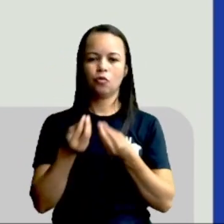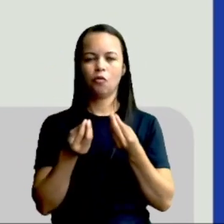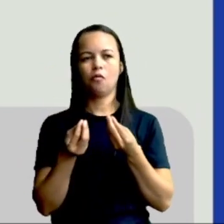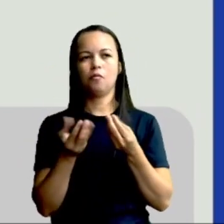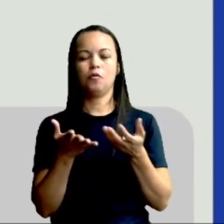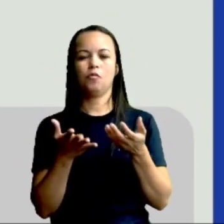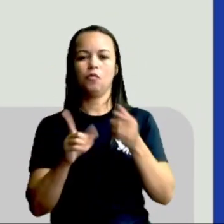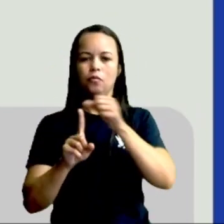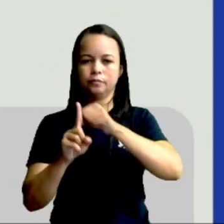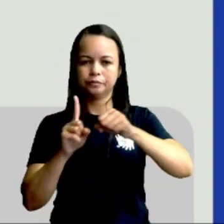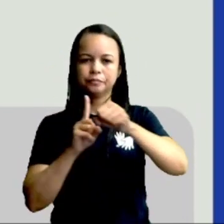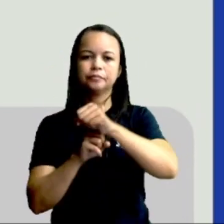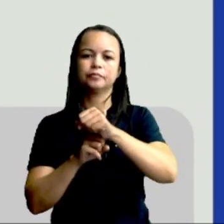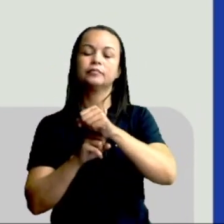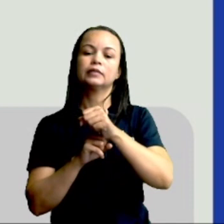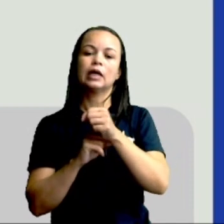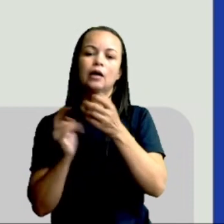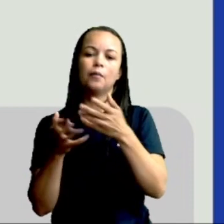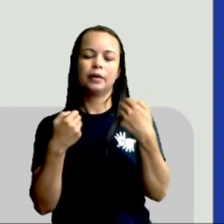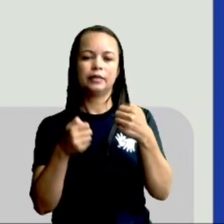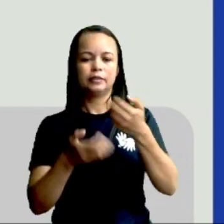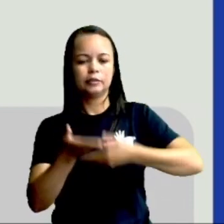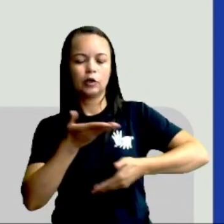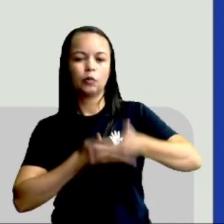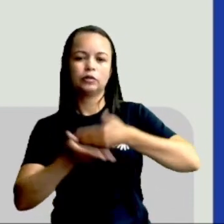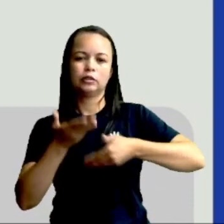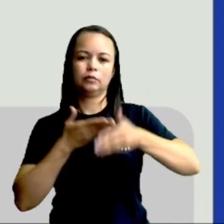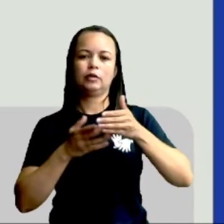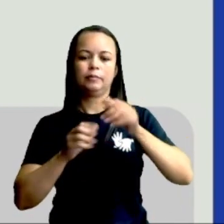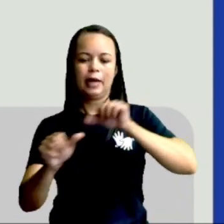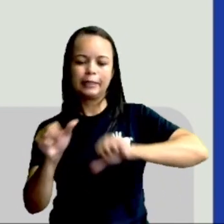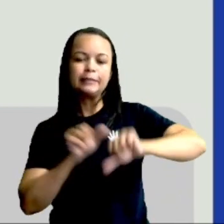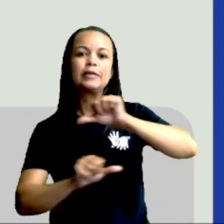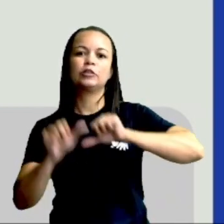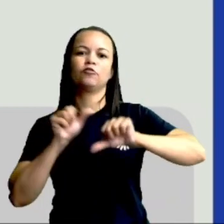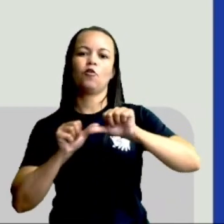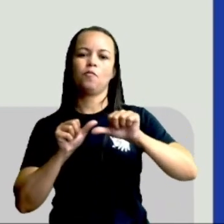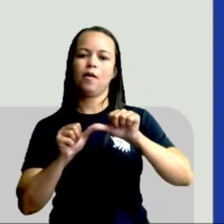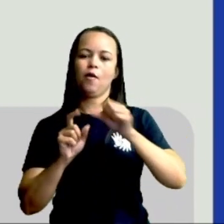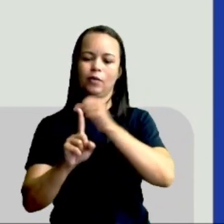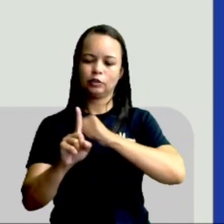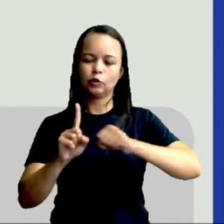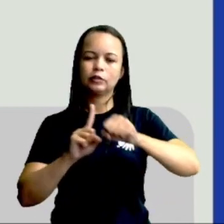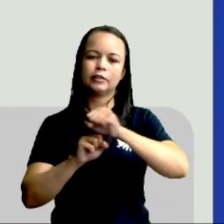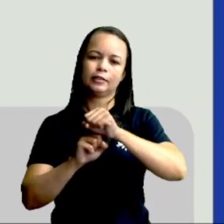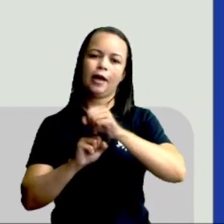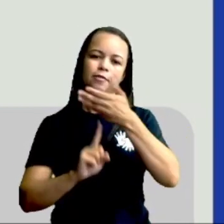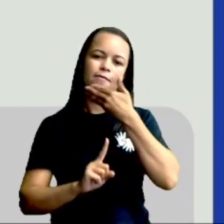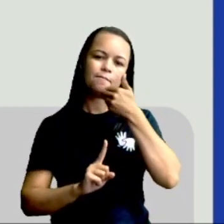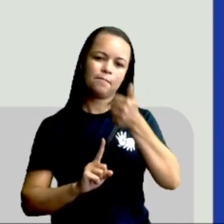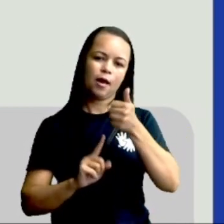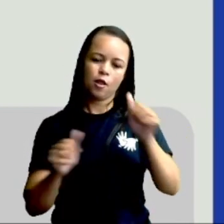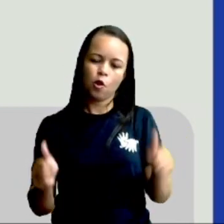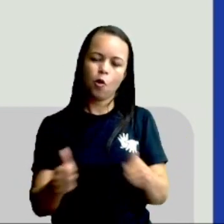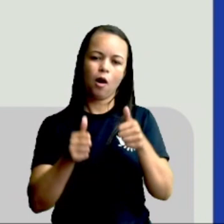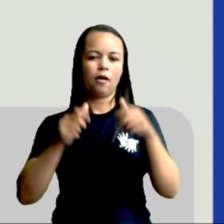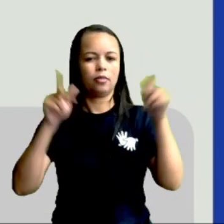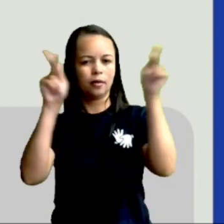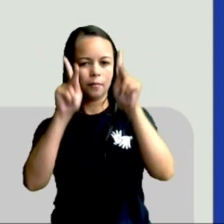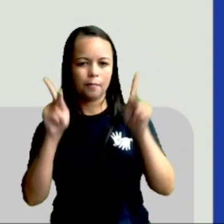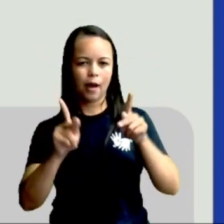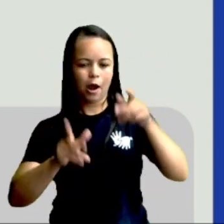precisa contribuir para a transformação. Vejam que bonito, transformar a sociedade numa sociedade melhor, de paz,